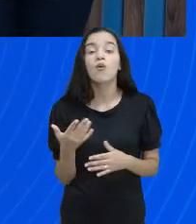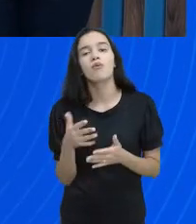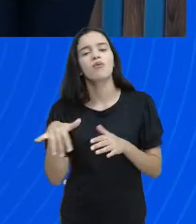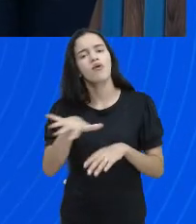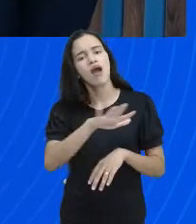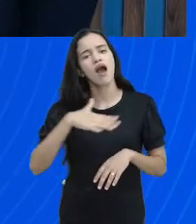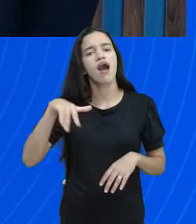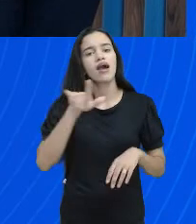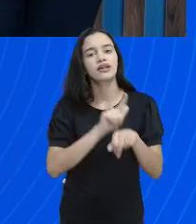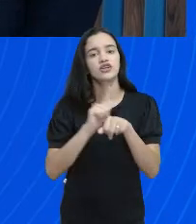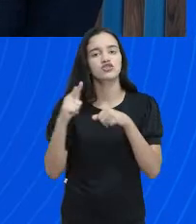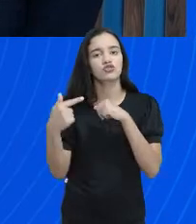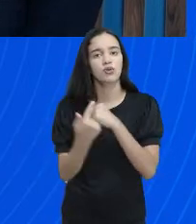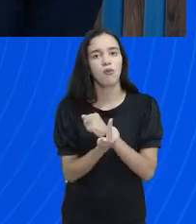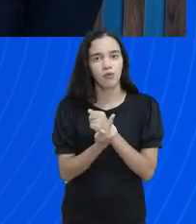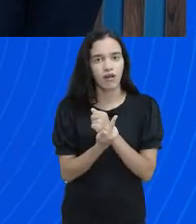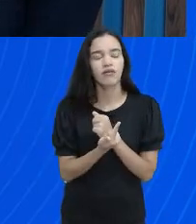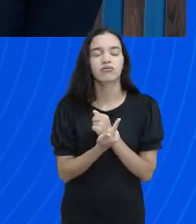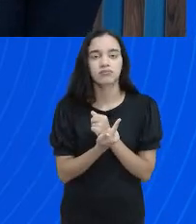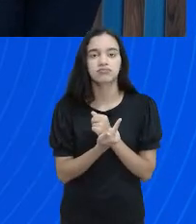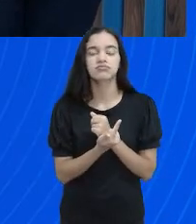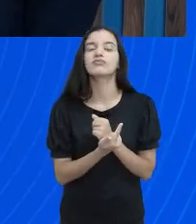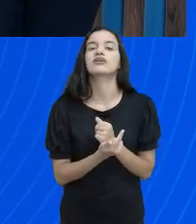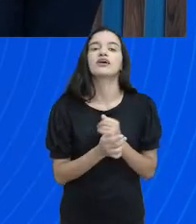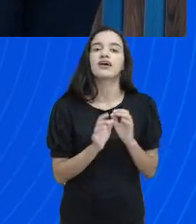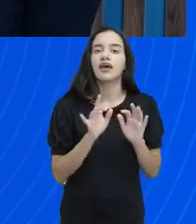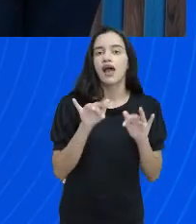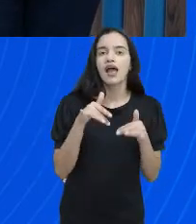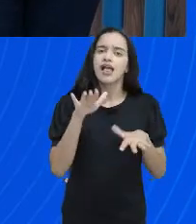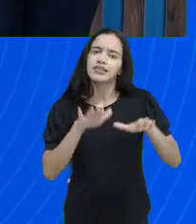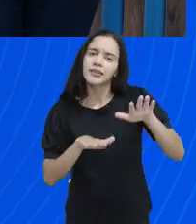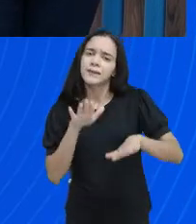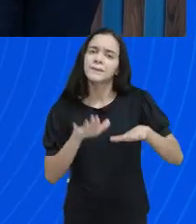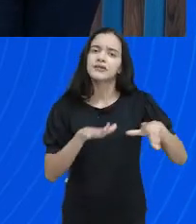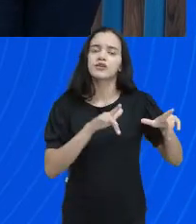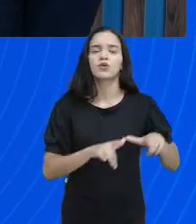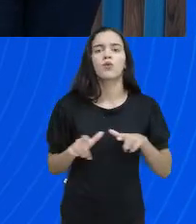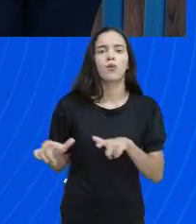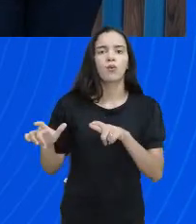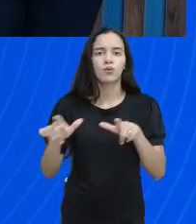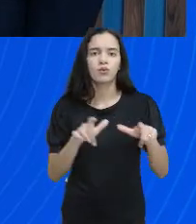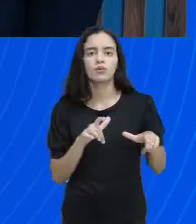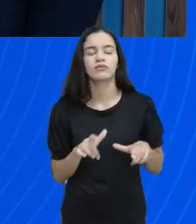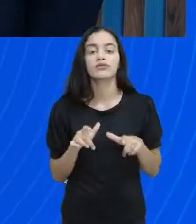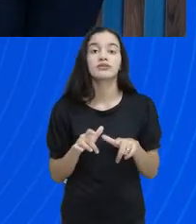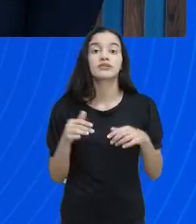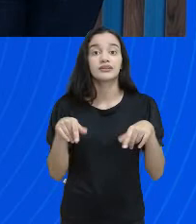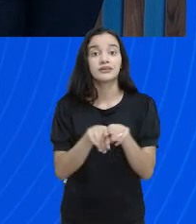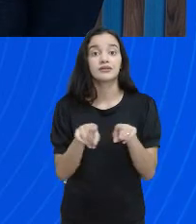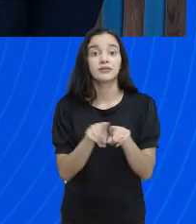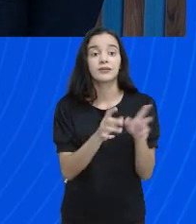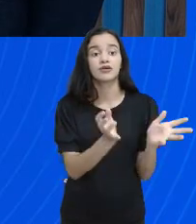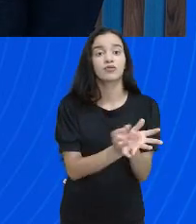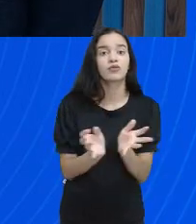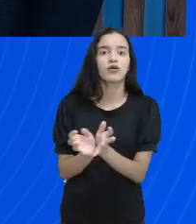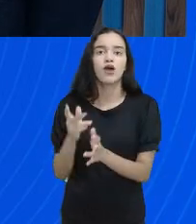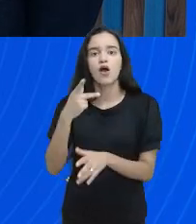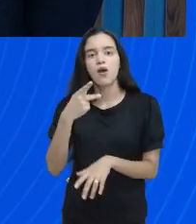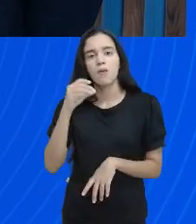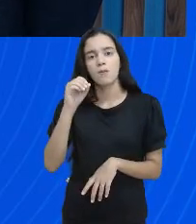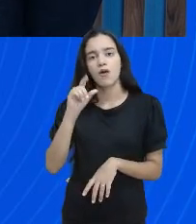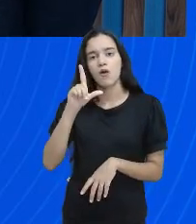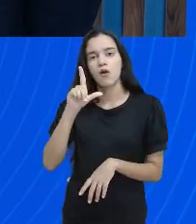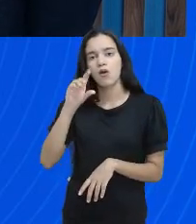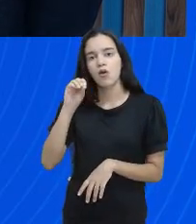região geográfica, tá? Então, dependendo de onde foi encontrado, o polônio, por exemplo, né,